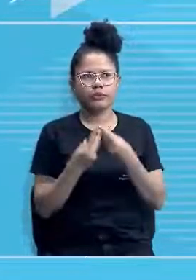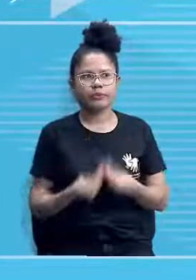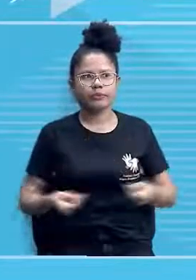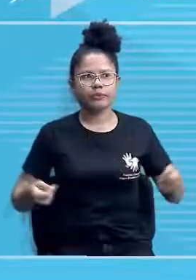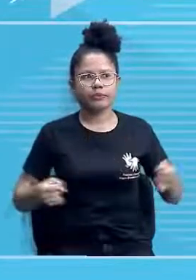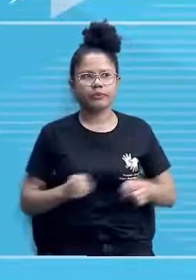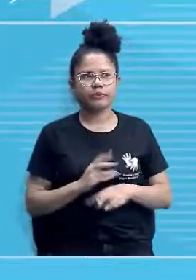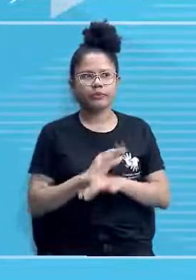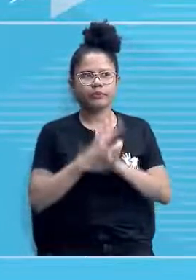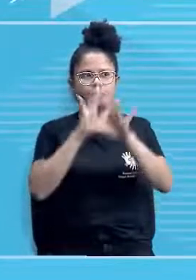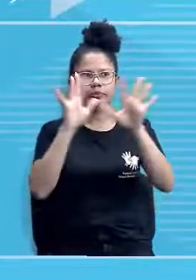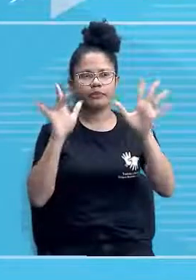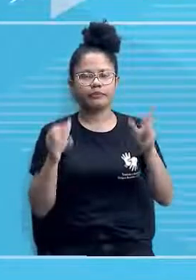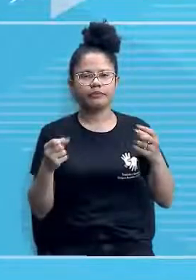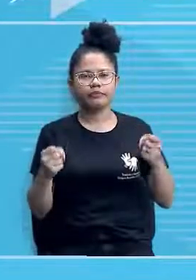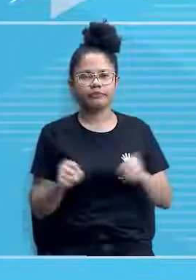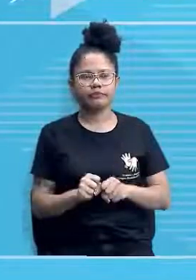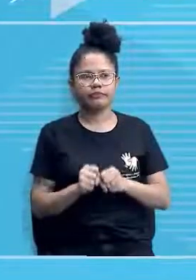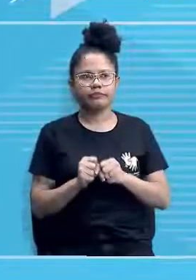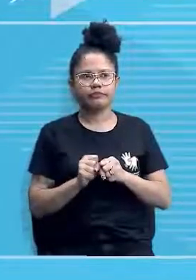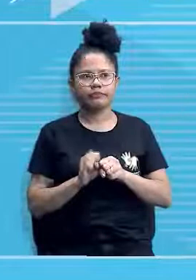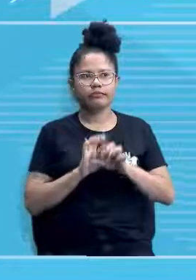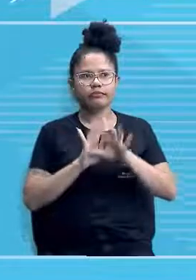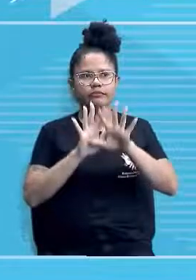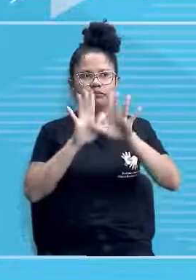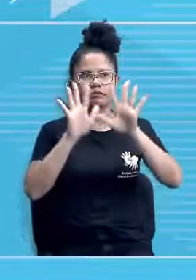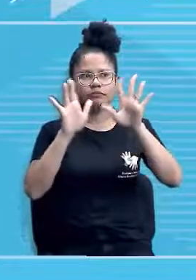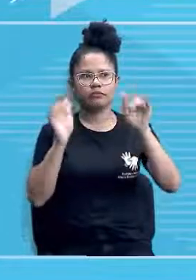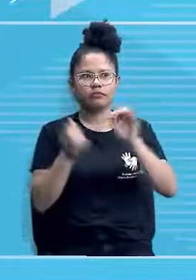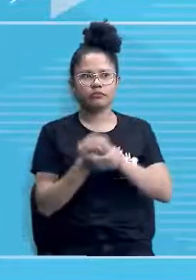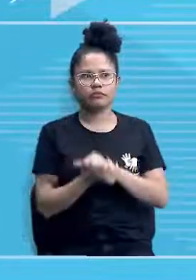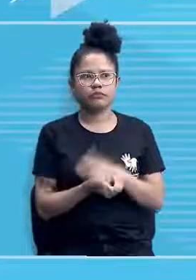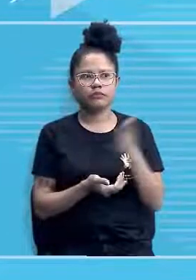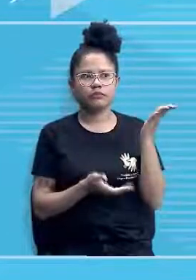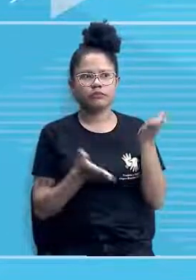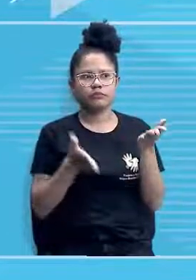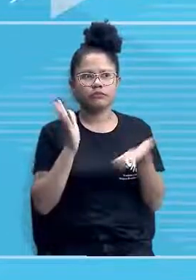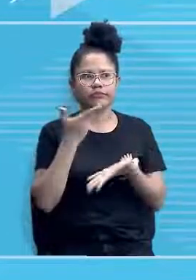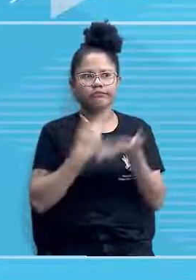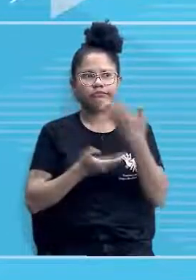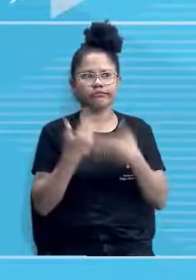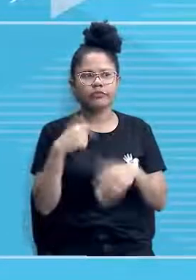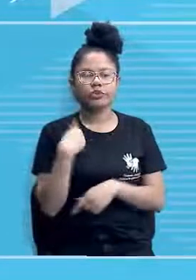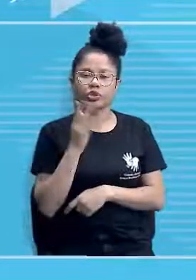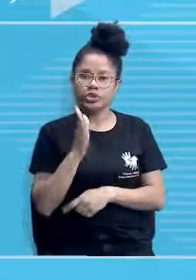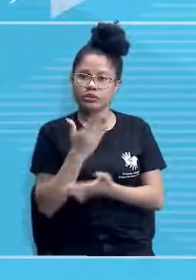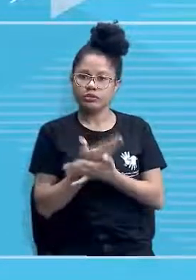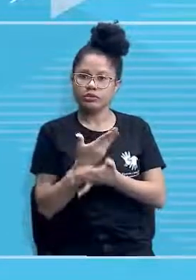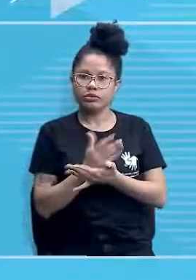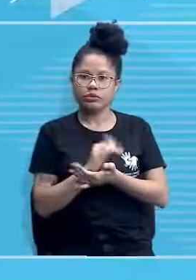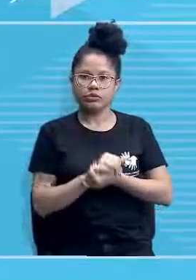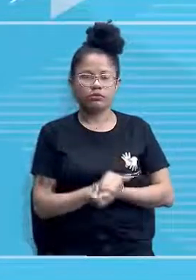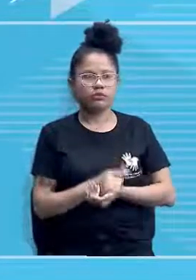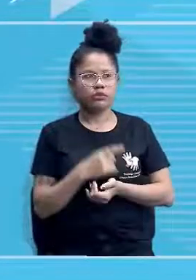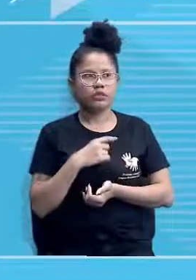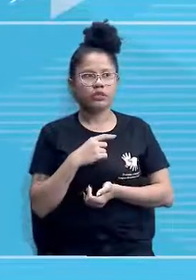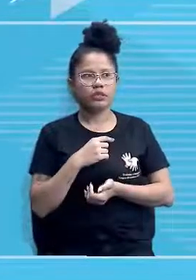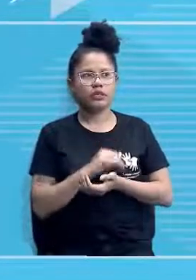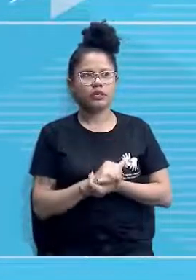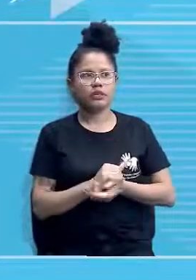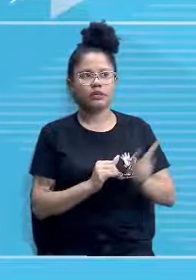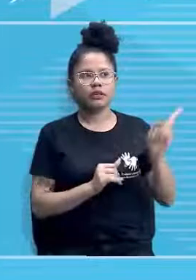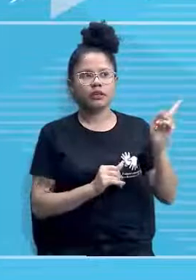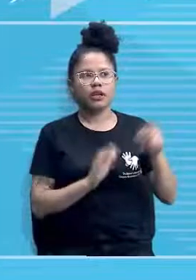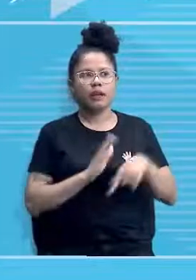o maior vai ser a solubilidade então eu já coloquei as funções Aqui de acordo com o que nós trabalhamos aqui você tem a ligação